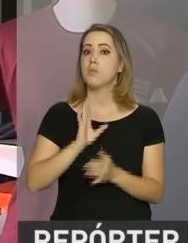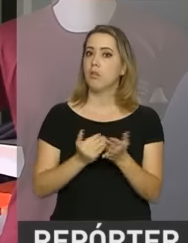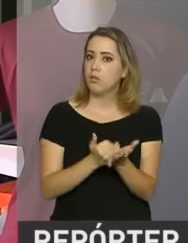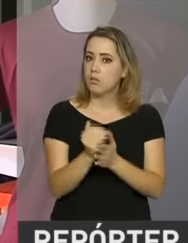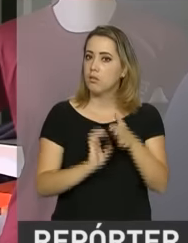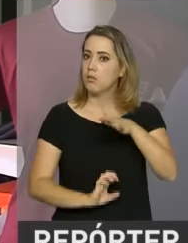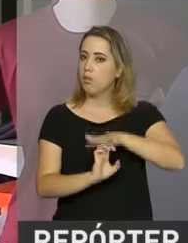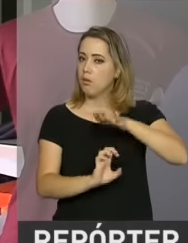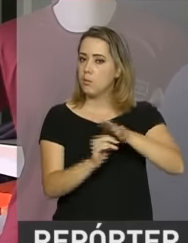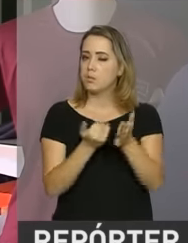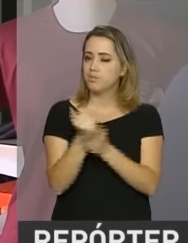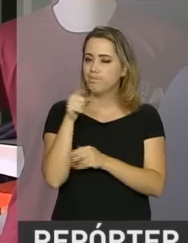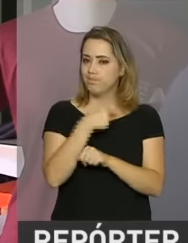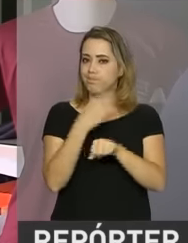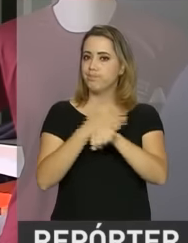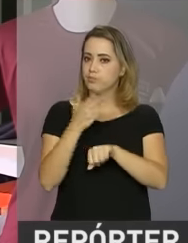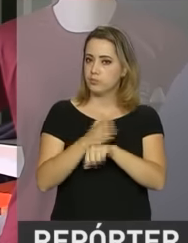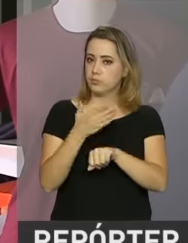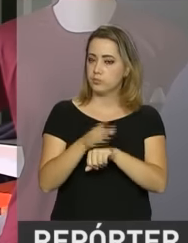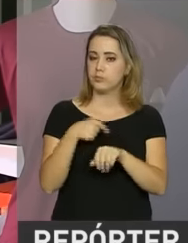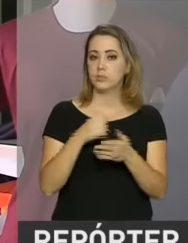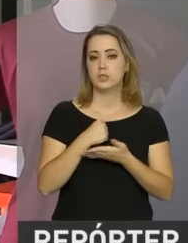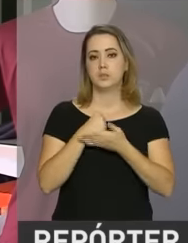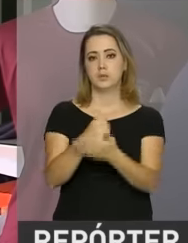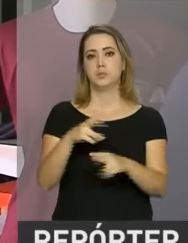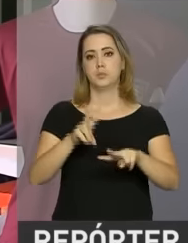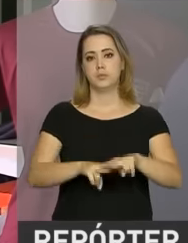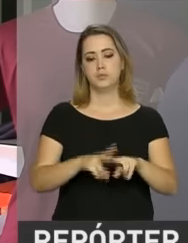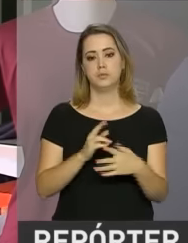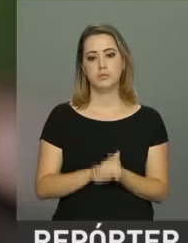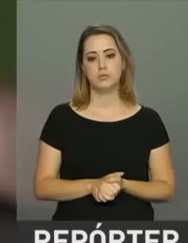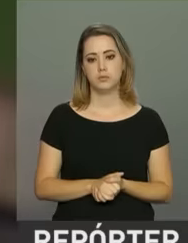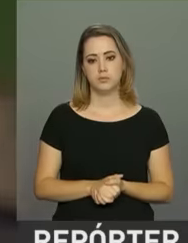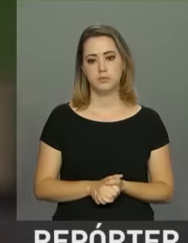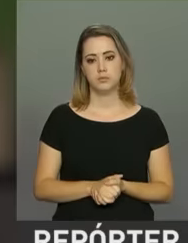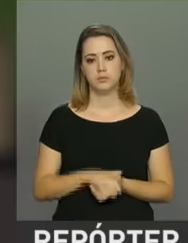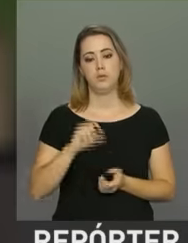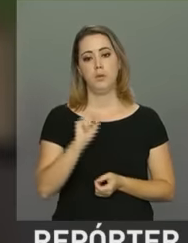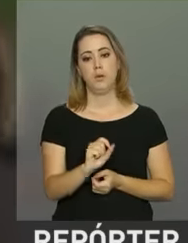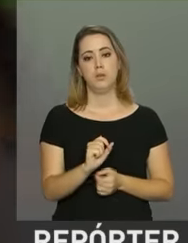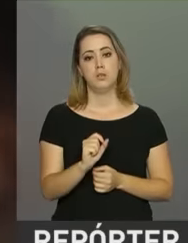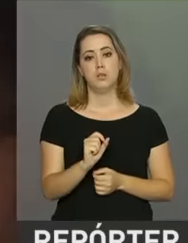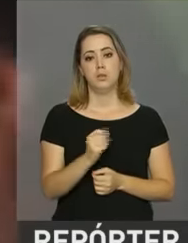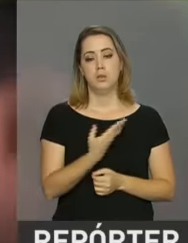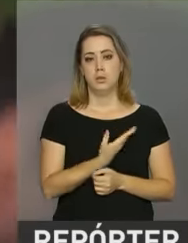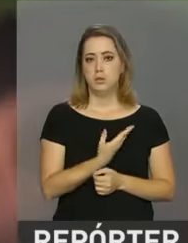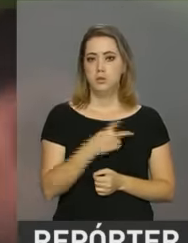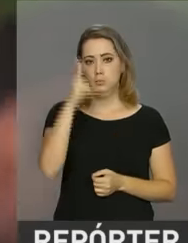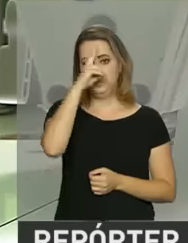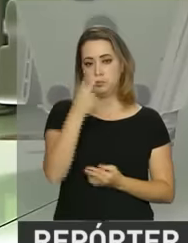começou com os cursos de capacitação profissional oferecidos na penitenciária para que histórias como a de Eurípedes se